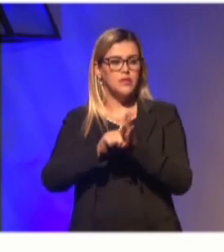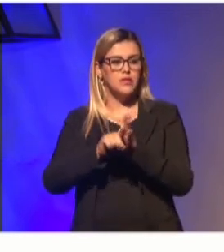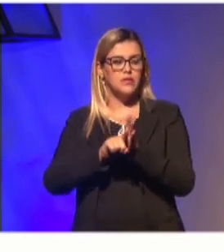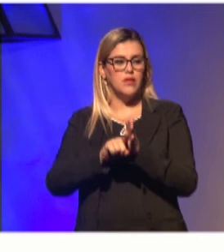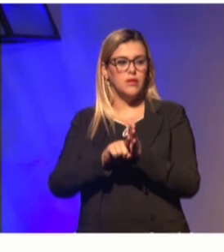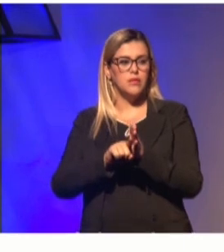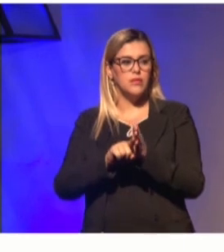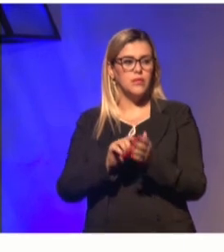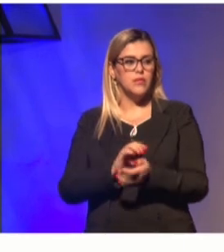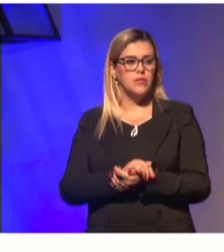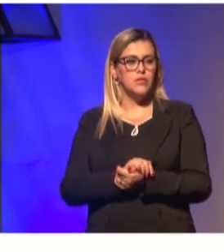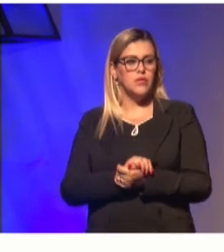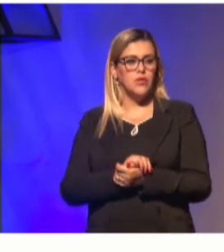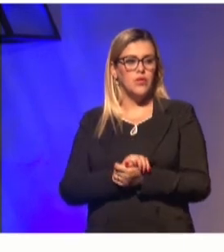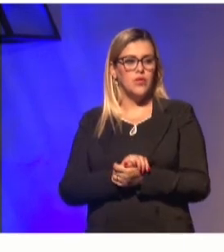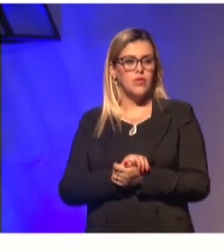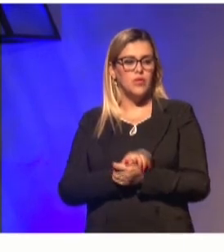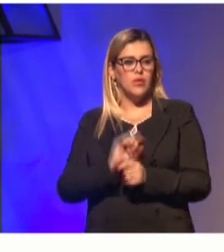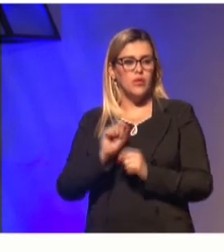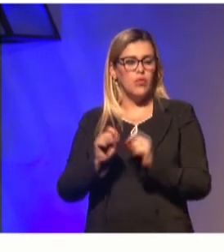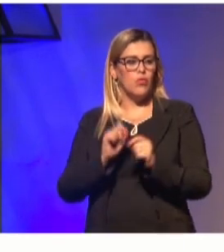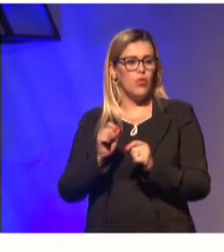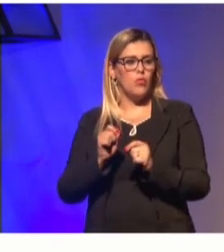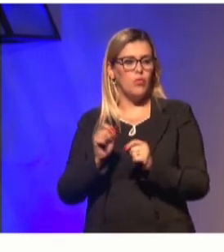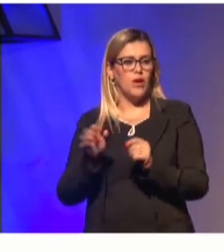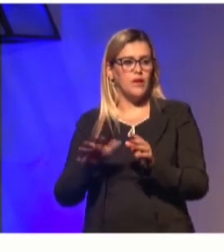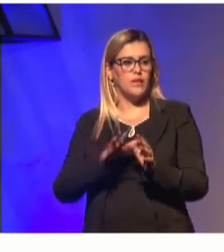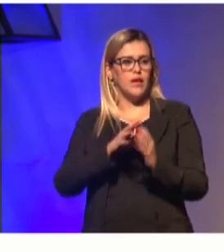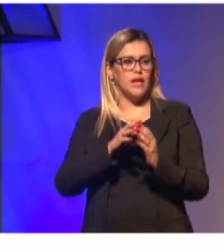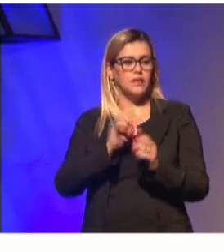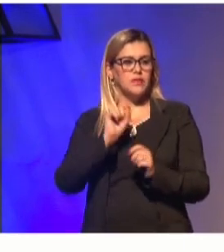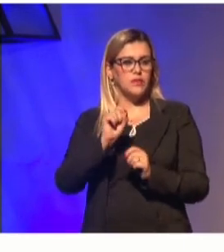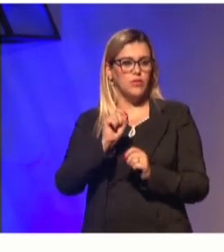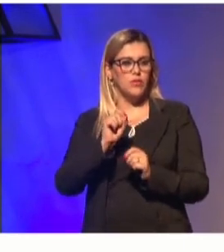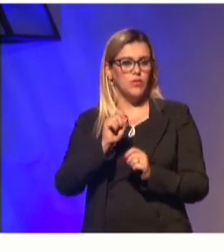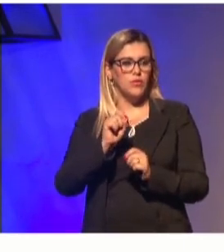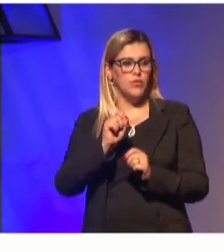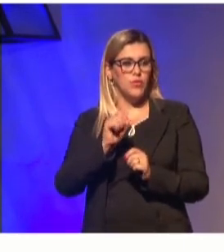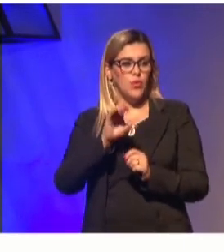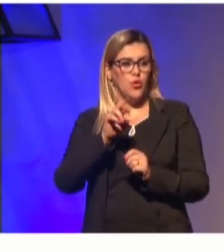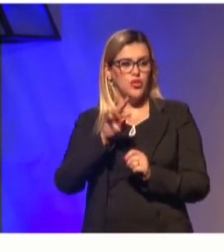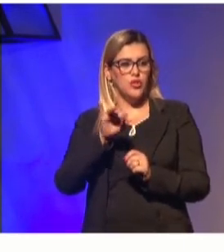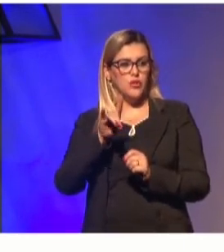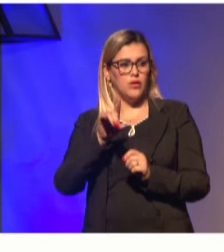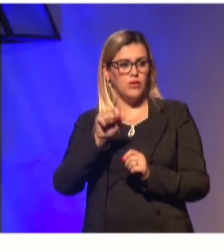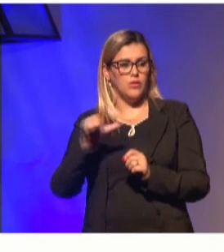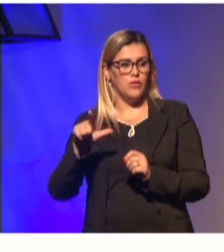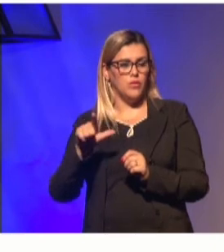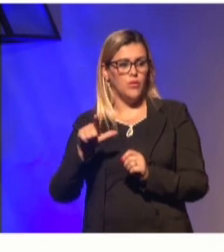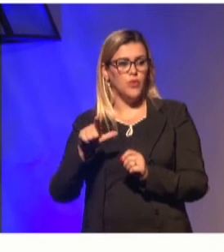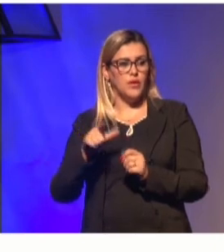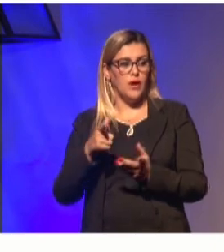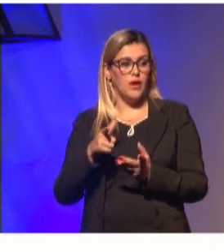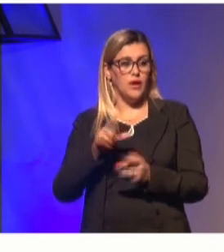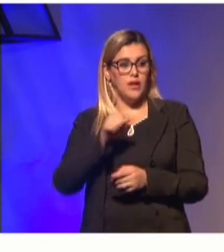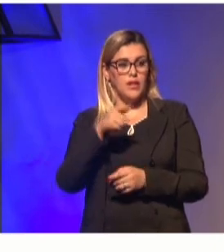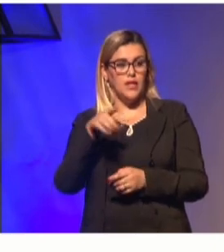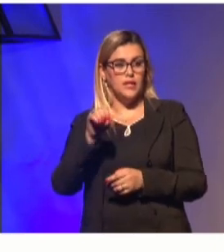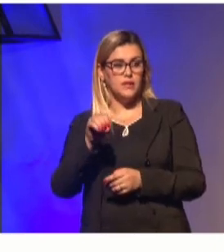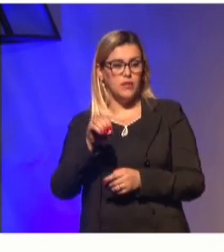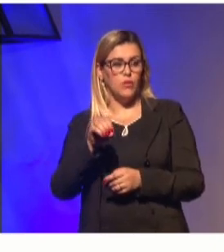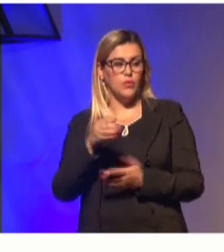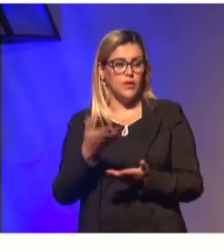questão da integração cortical com as lesões do meu sistema nervoso periférico, com as lesões de mediano e